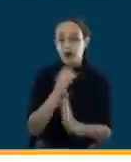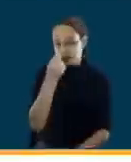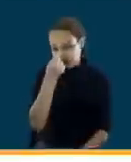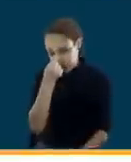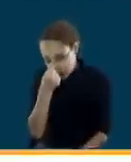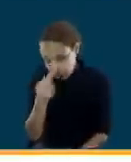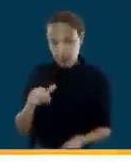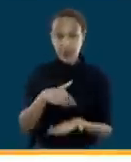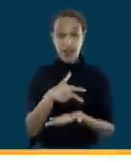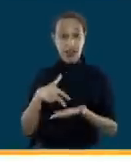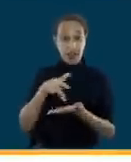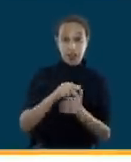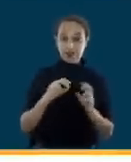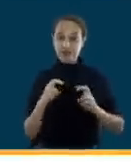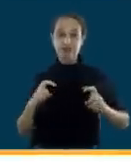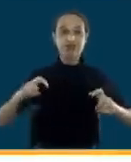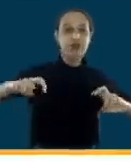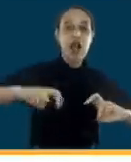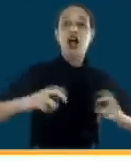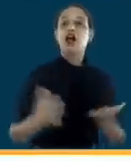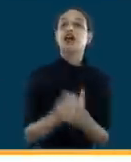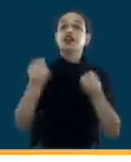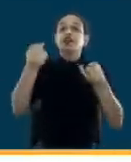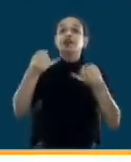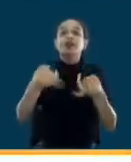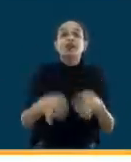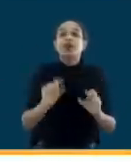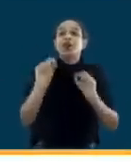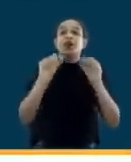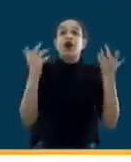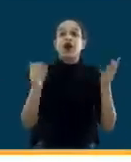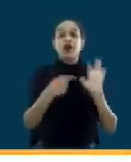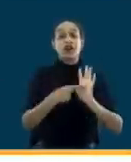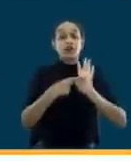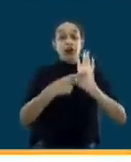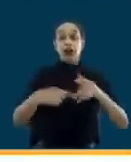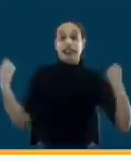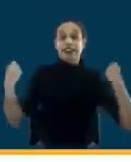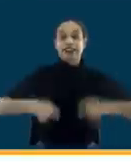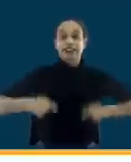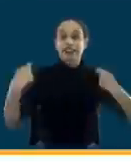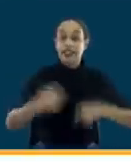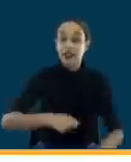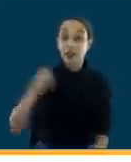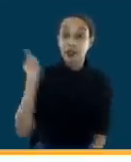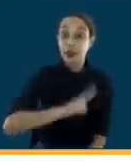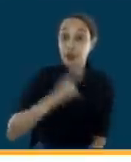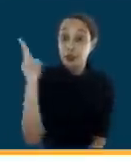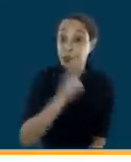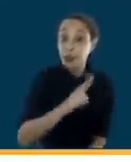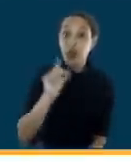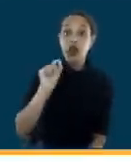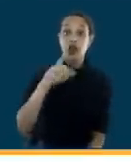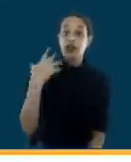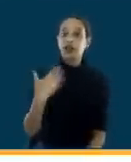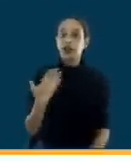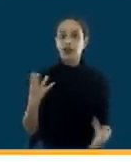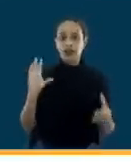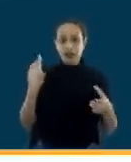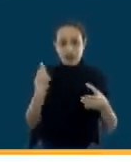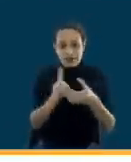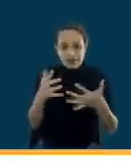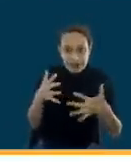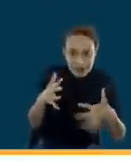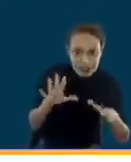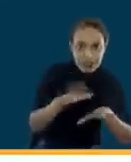cirandas, fala pela sua necessidade urgente de ser inserido nas políticas públicas de uma maneira